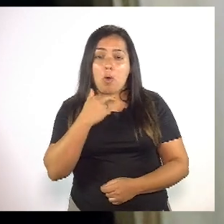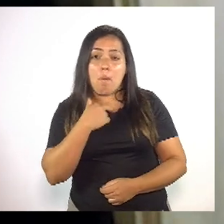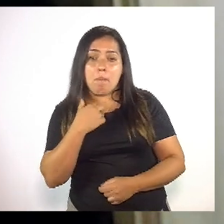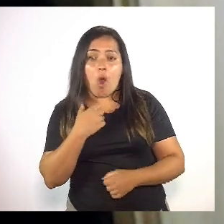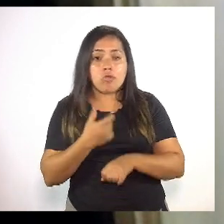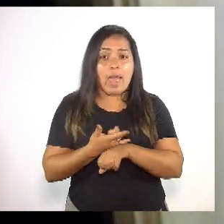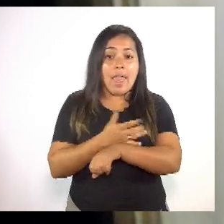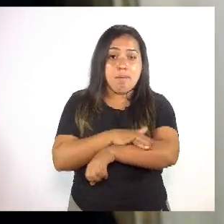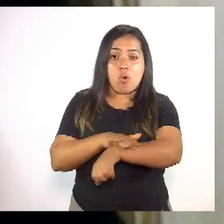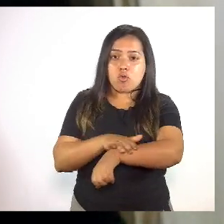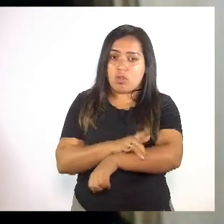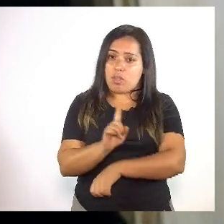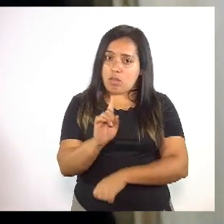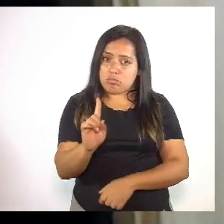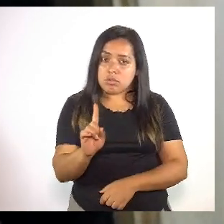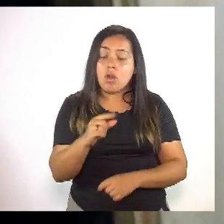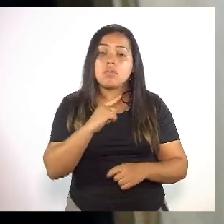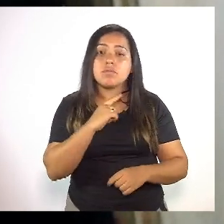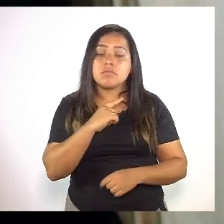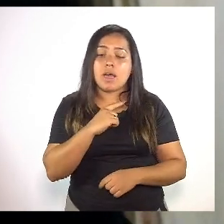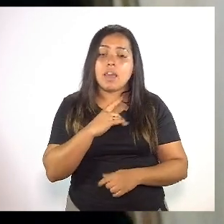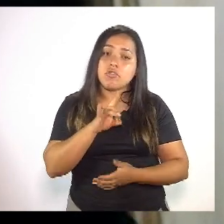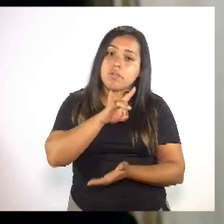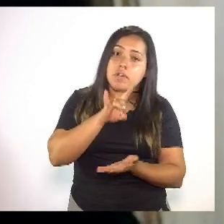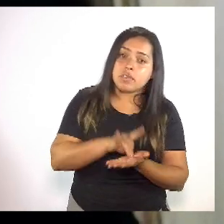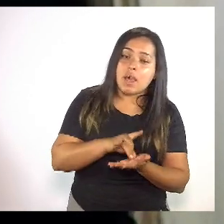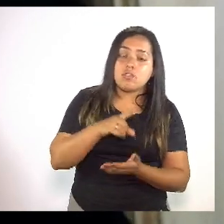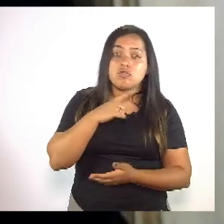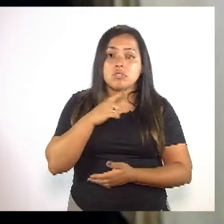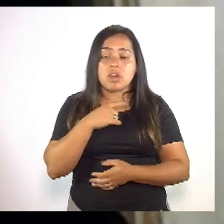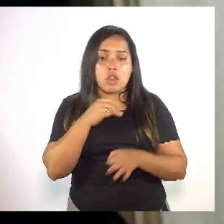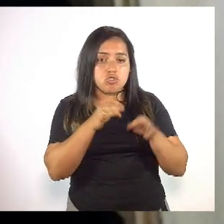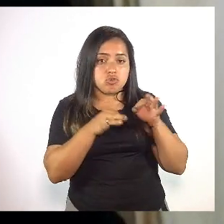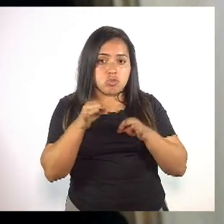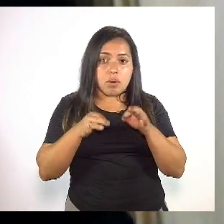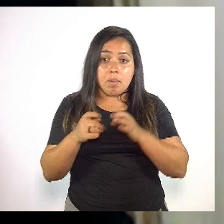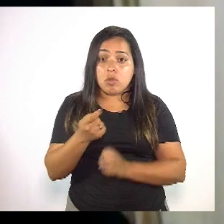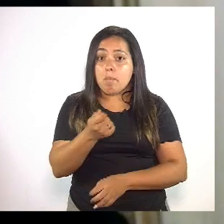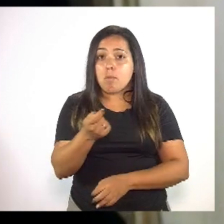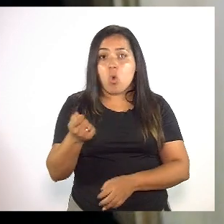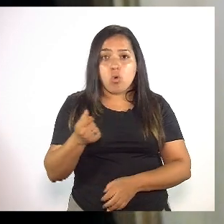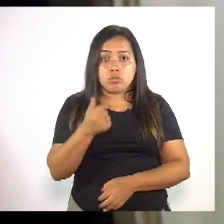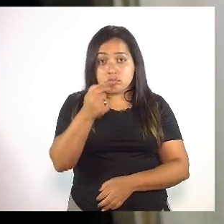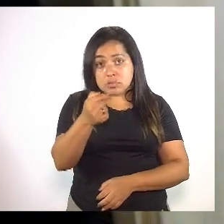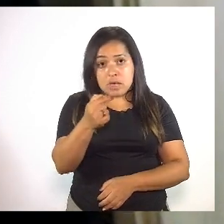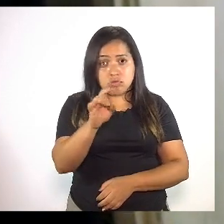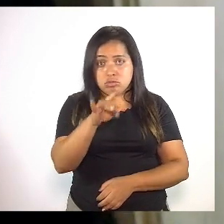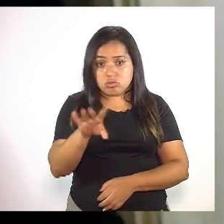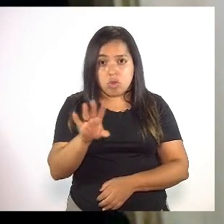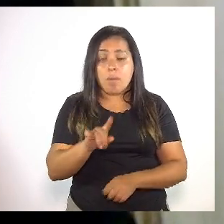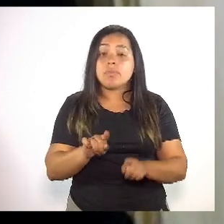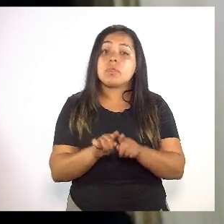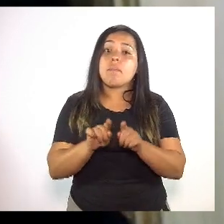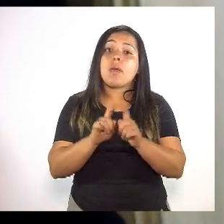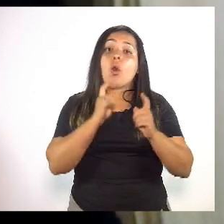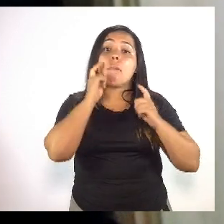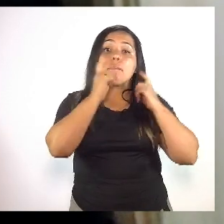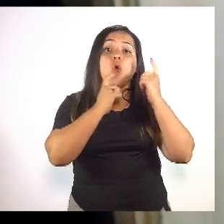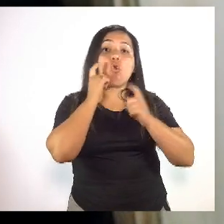e aqui estamos de fato, até com poucos elementos para julgar contas, na minha opinião, e também até com a